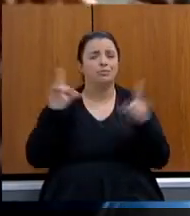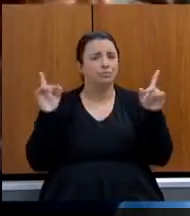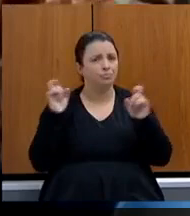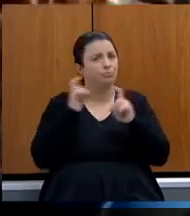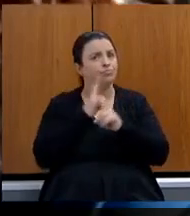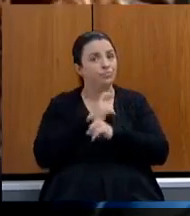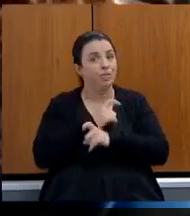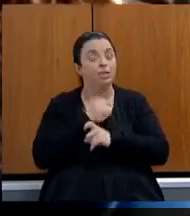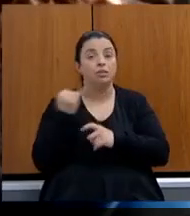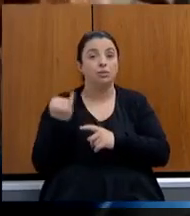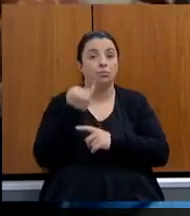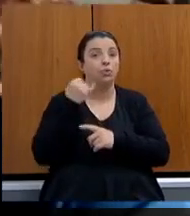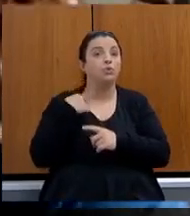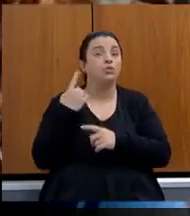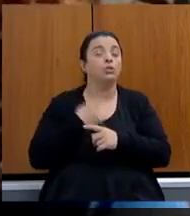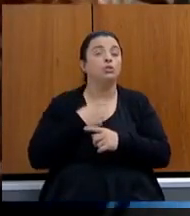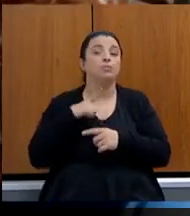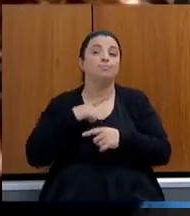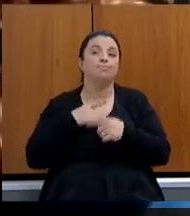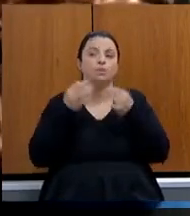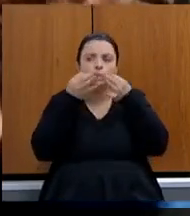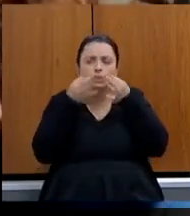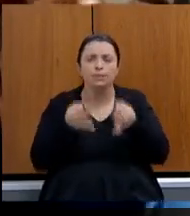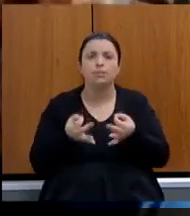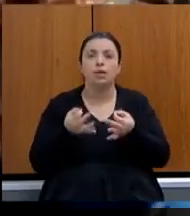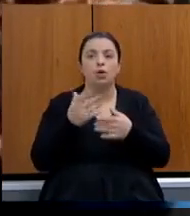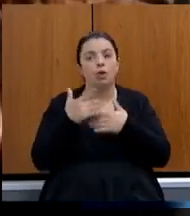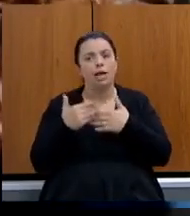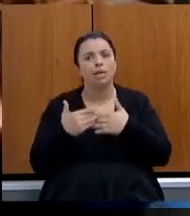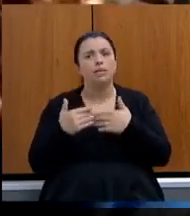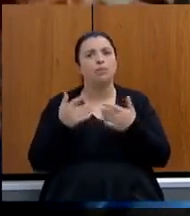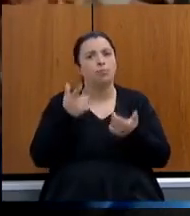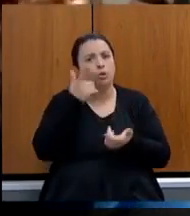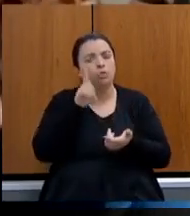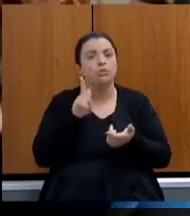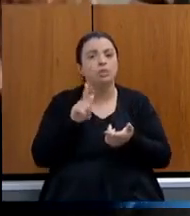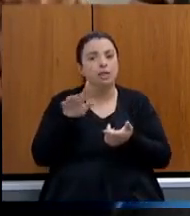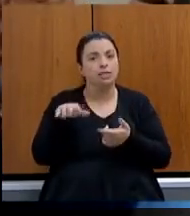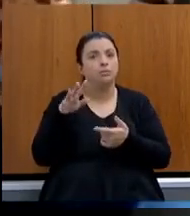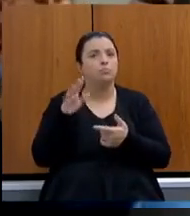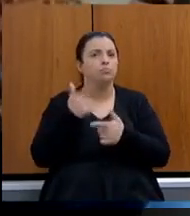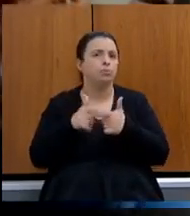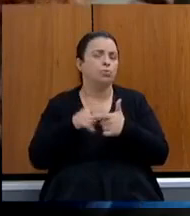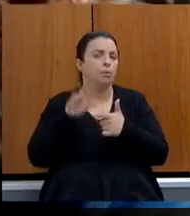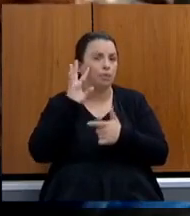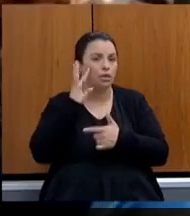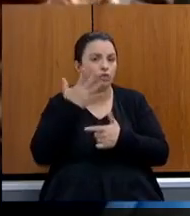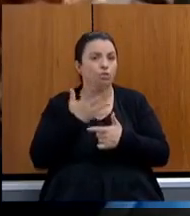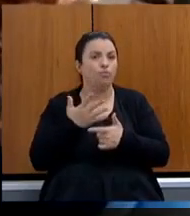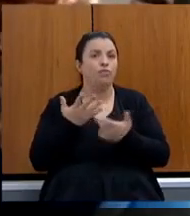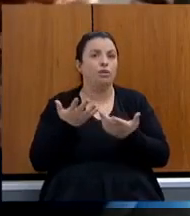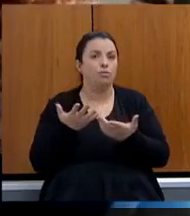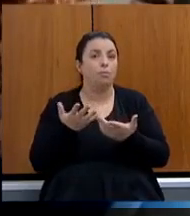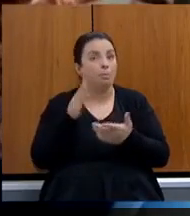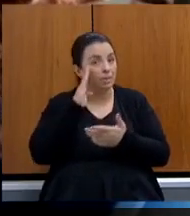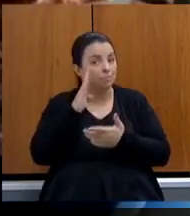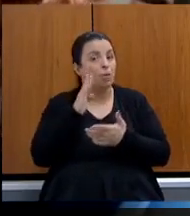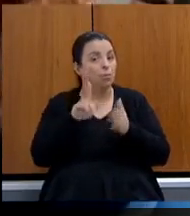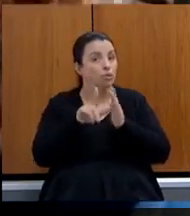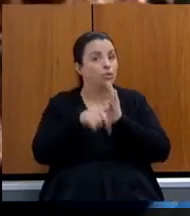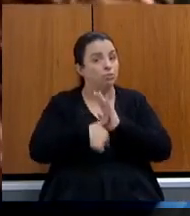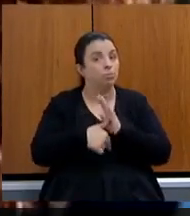então é importante Oi gente tem um carinho atenção para ajudar dirimir os problemas oriundos exclusivos dos a frase que a gente teve